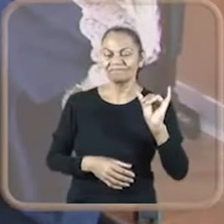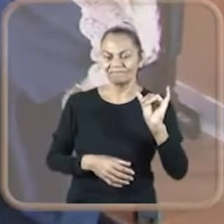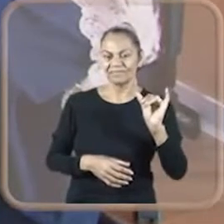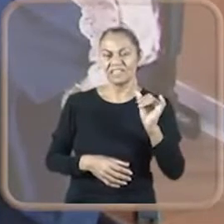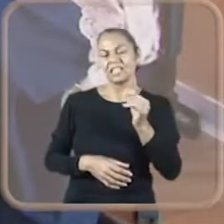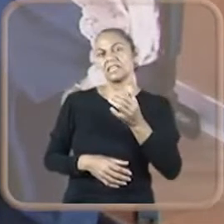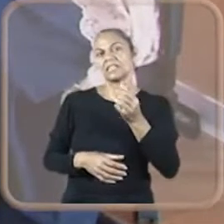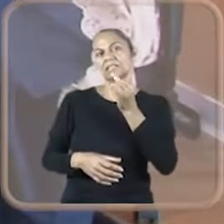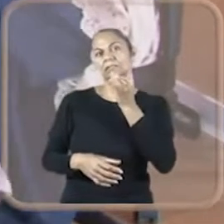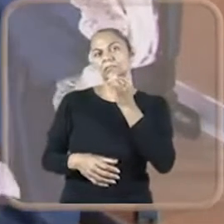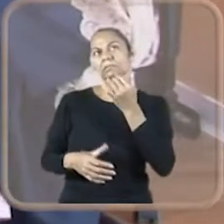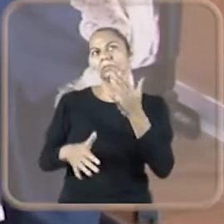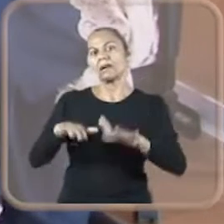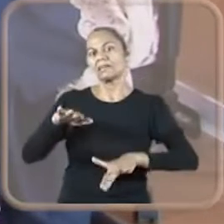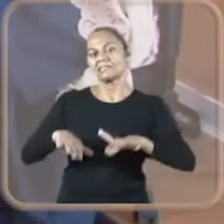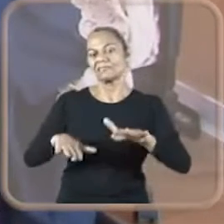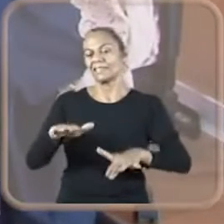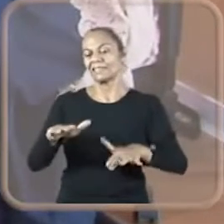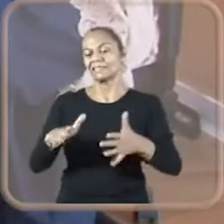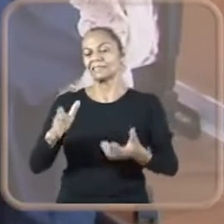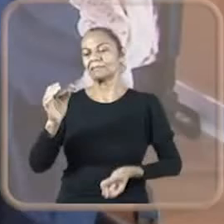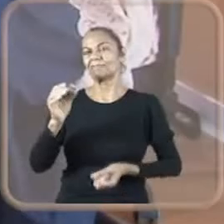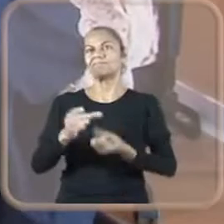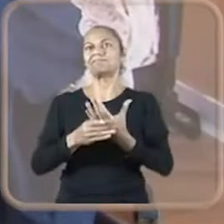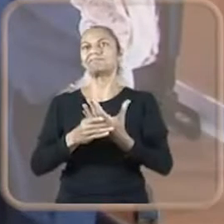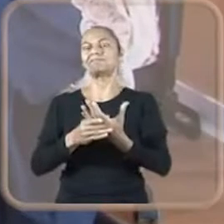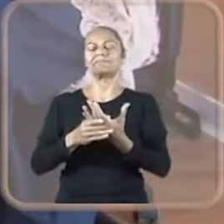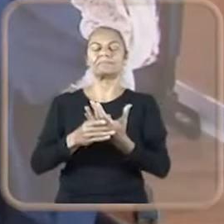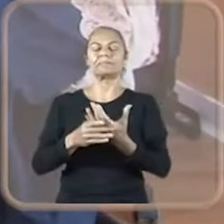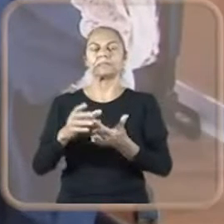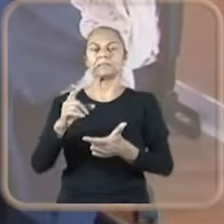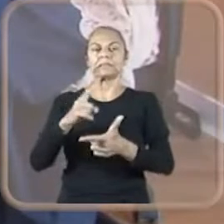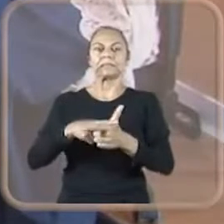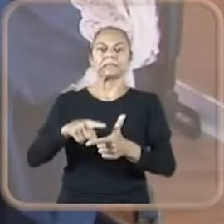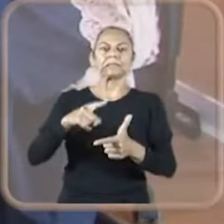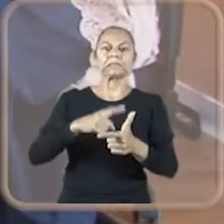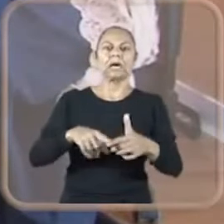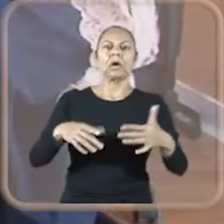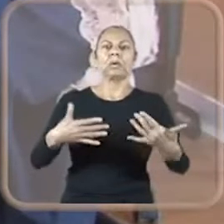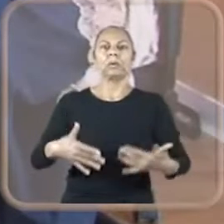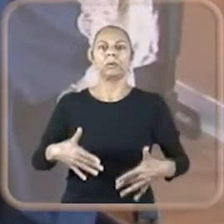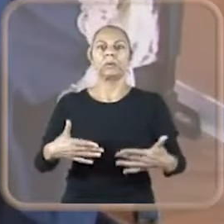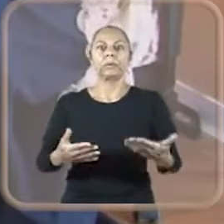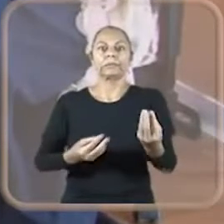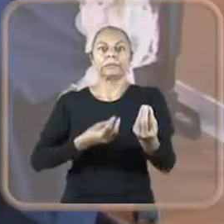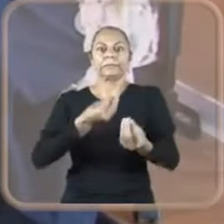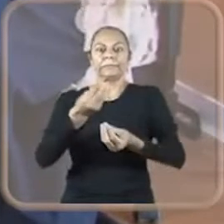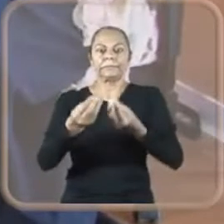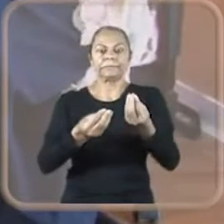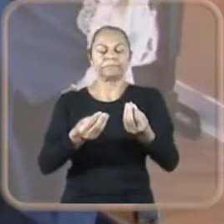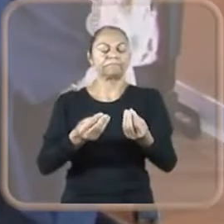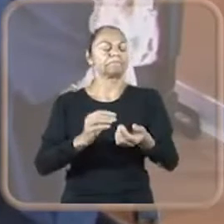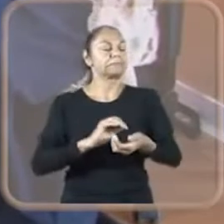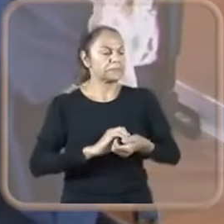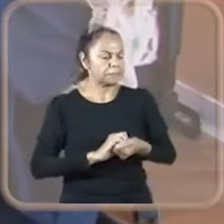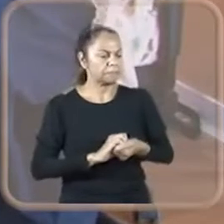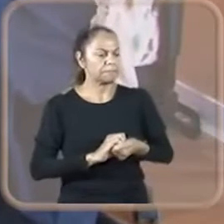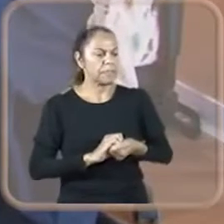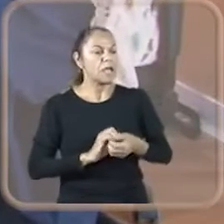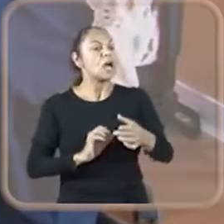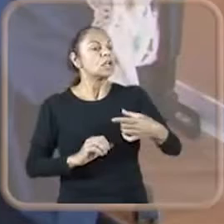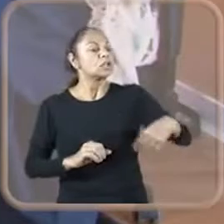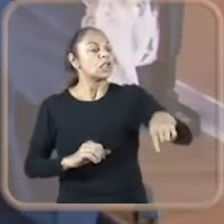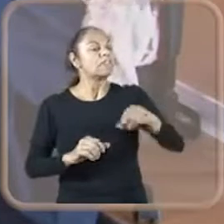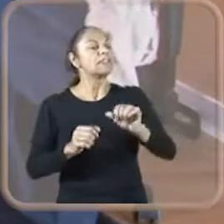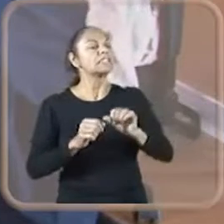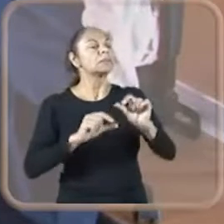acontece uma situação que já gerou aquele conflito. A gente tem, dentro da justiça restaurativa,